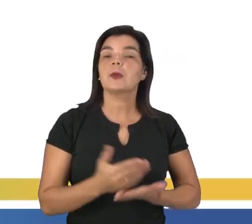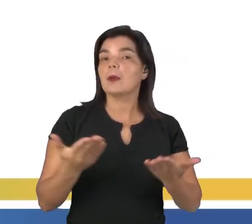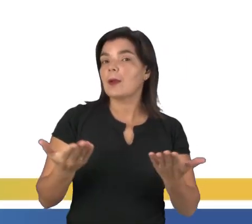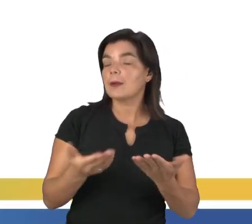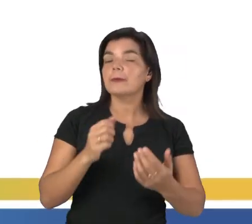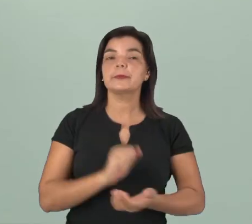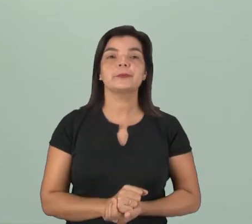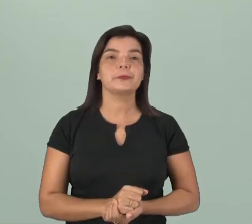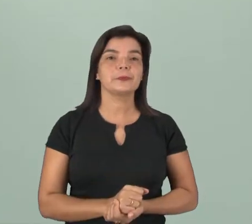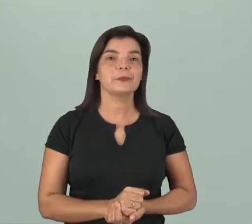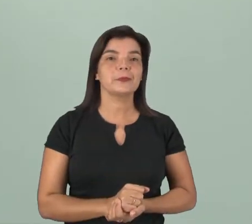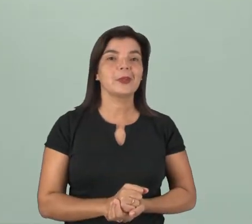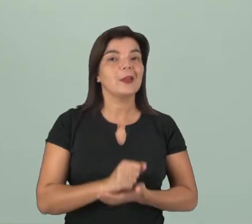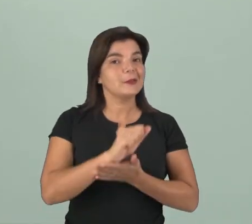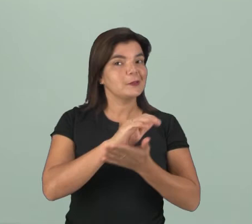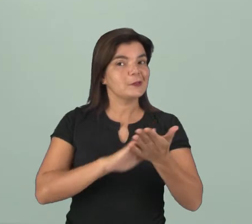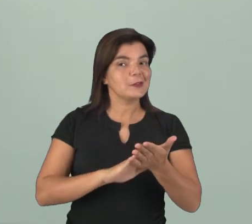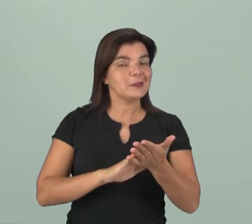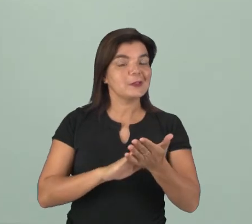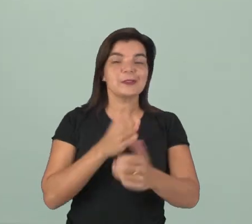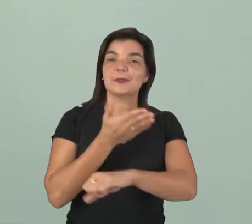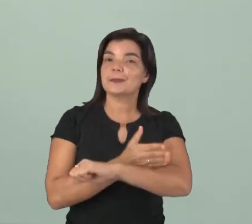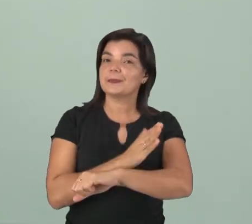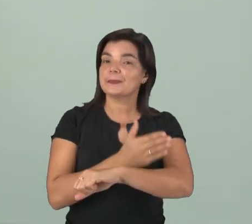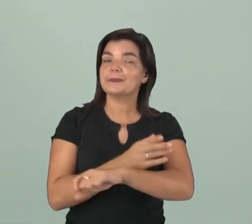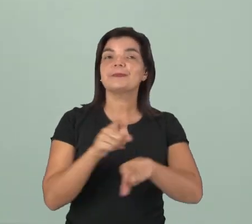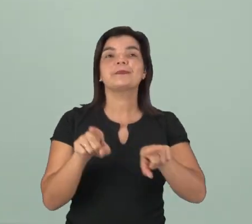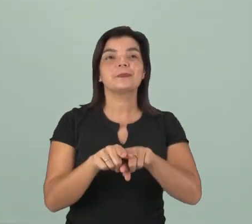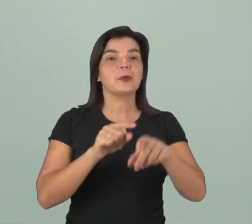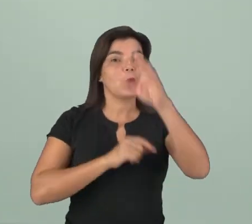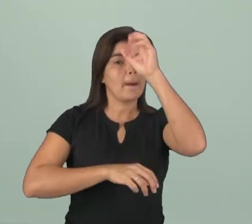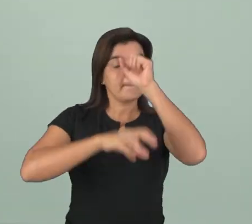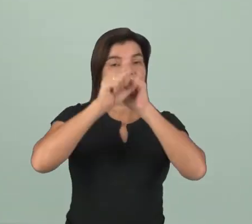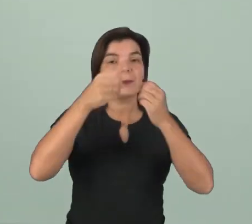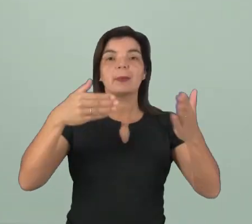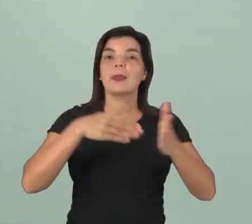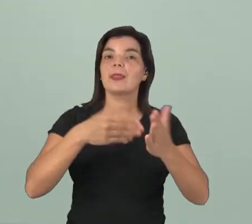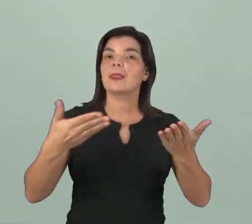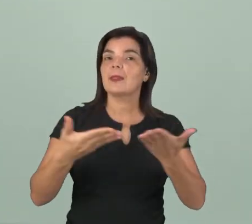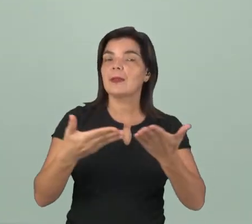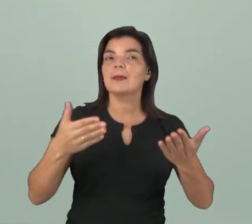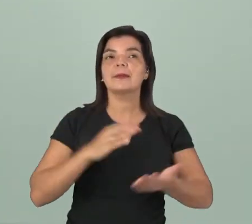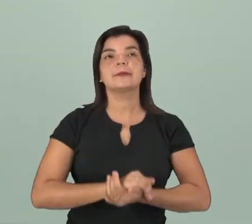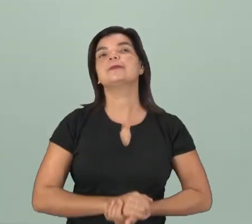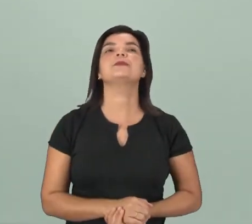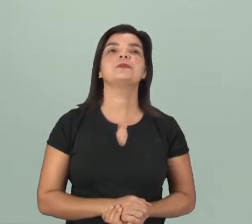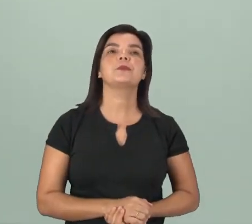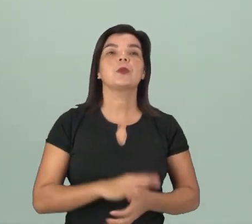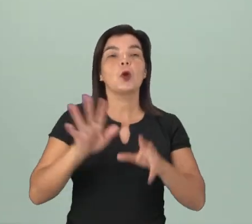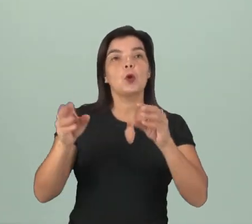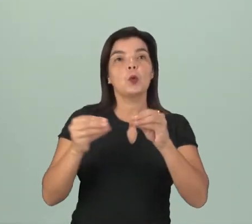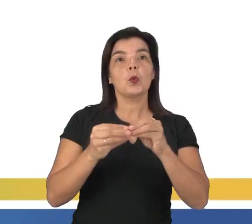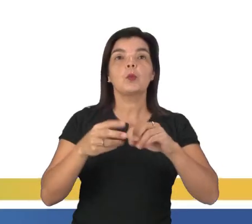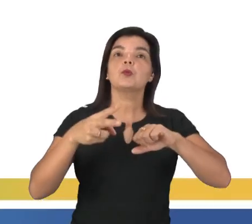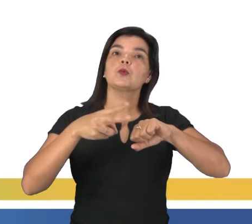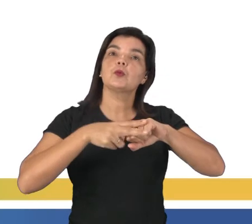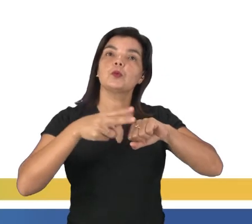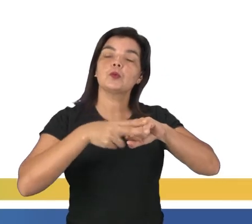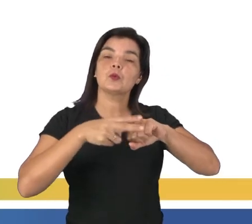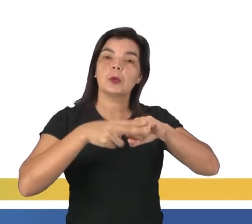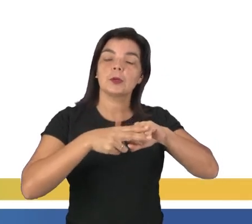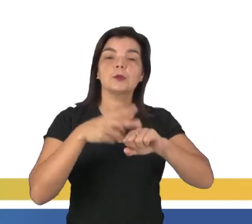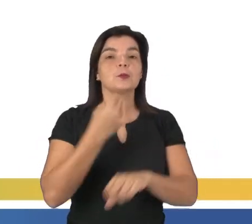E aí, galerinha, vamos às nossas atividades práticas, né? Exercitar o que aprendemos até aqui. Vamos lá? Completa com os